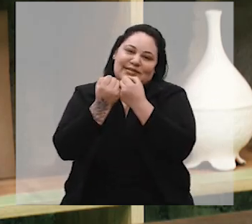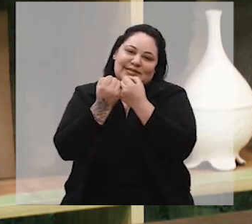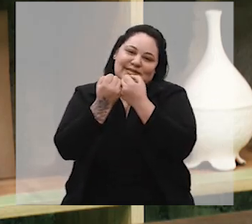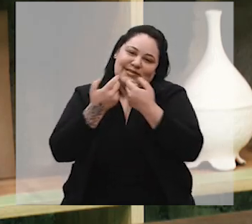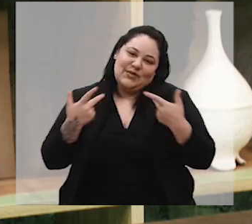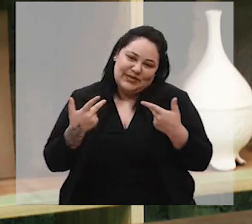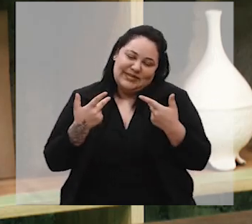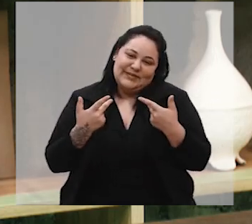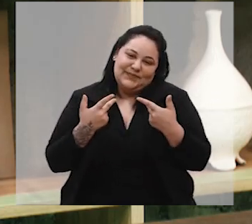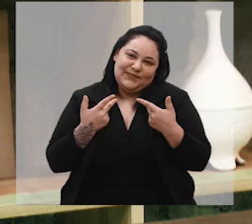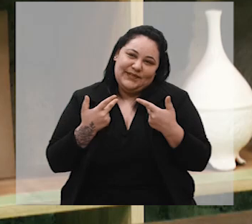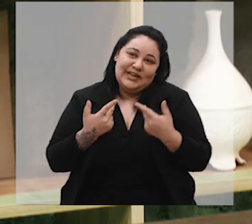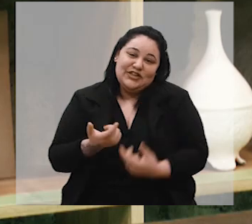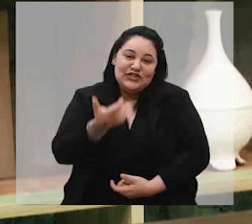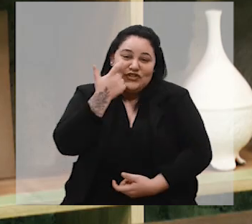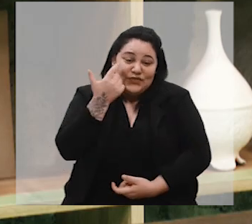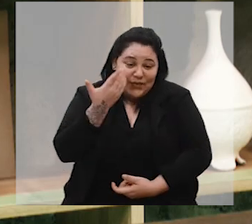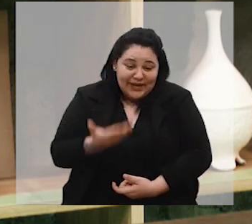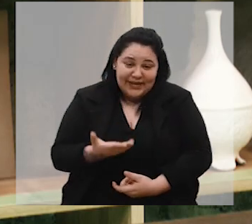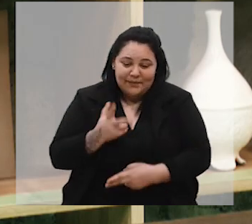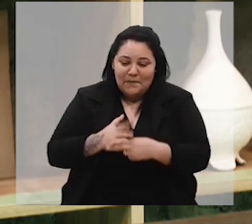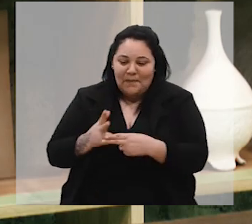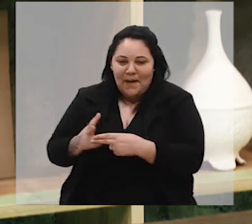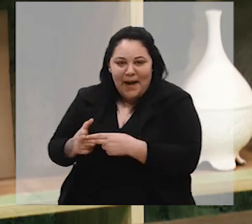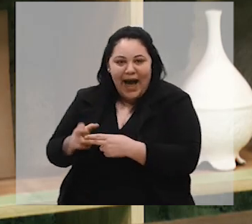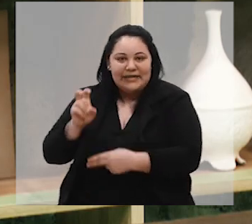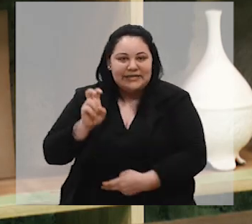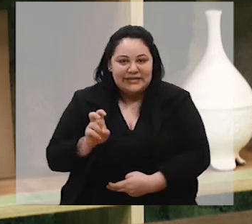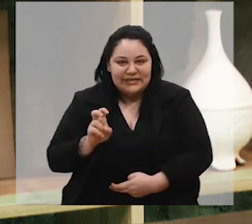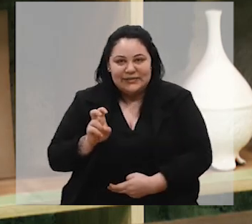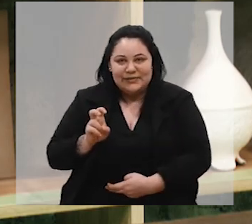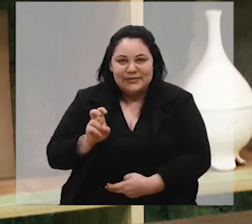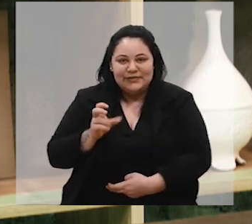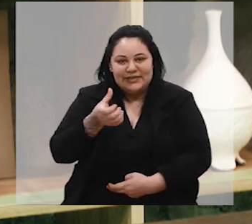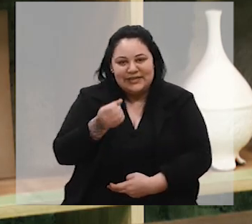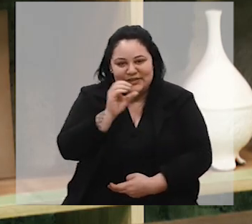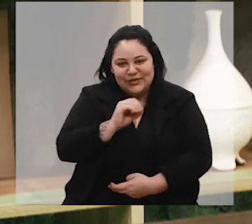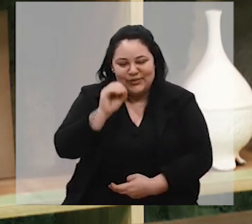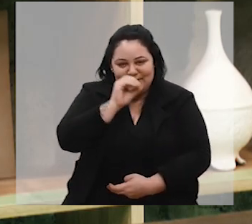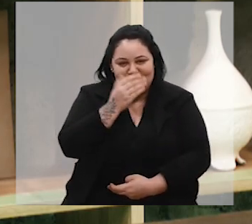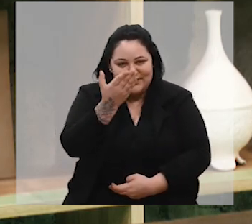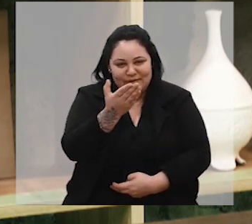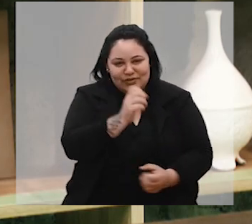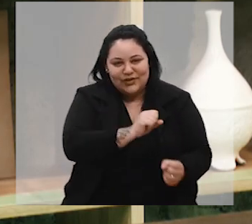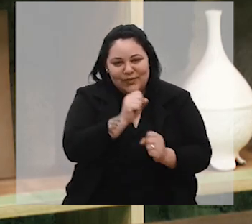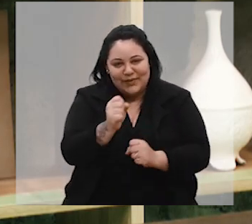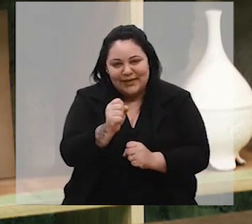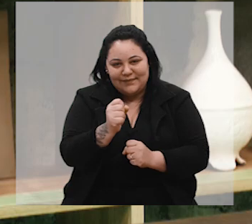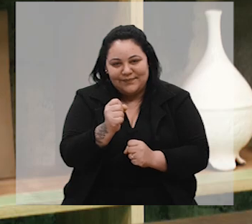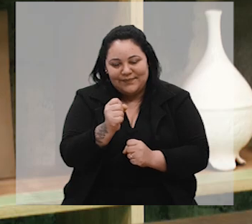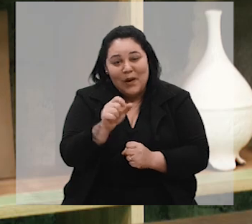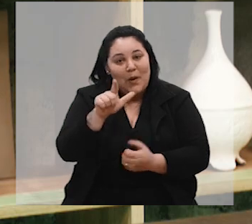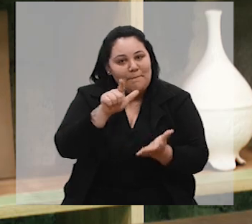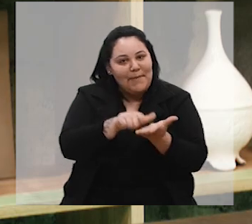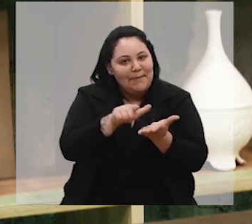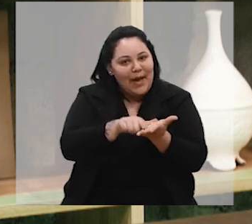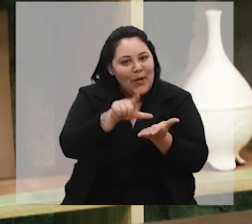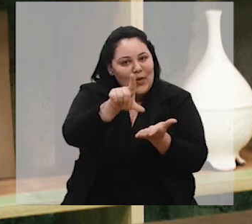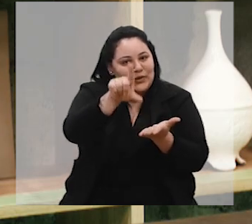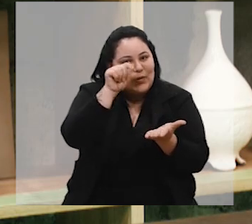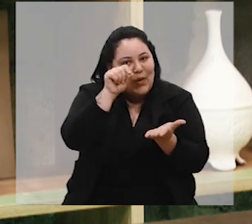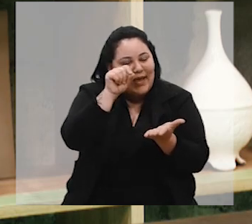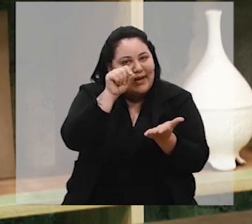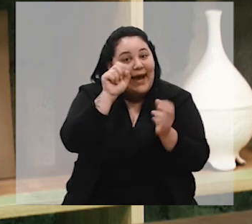nós ouvimos aqui ao longo desses 5 episódios deve ser levado em conta no dia 6 de outubro, quando você fará o seu papel e escolherá